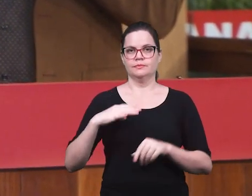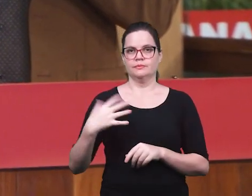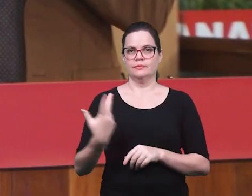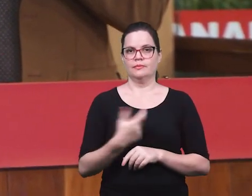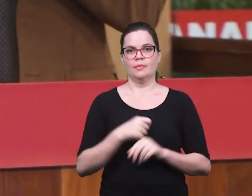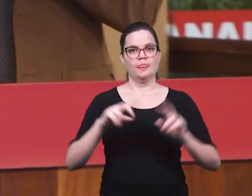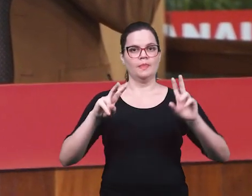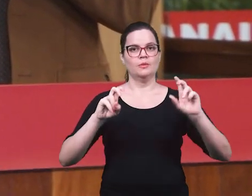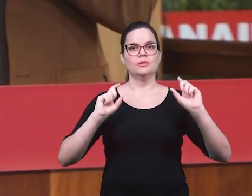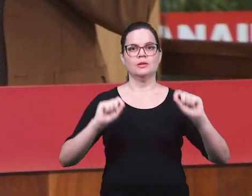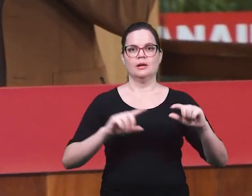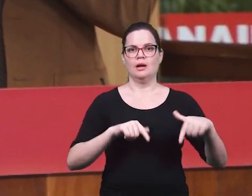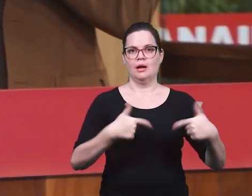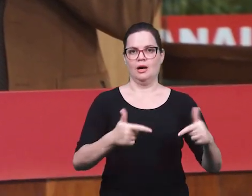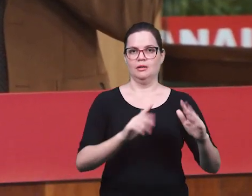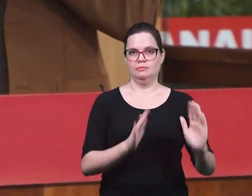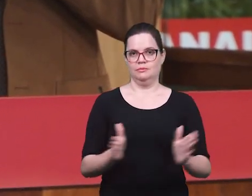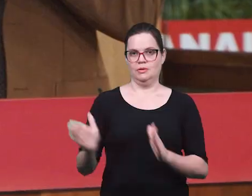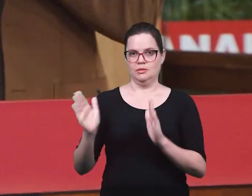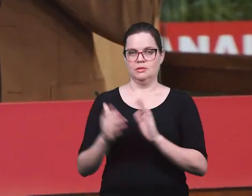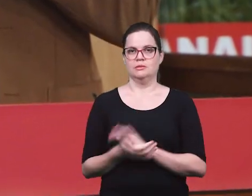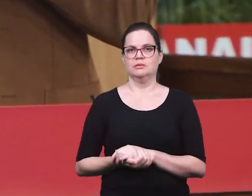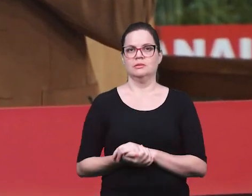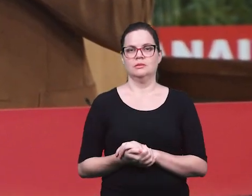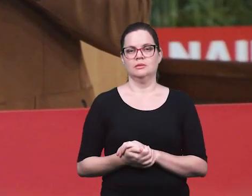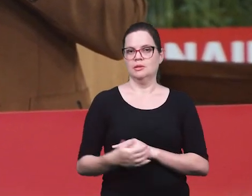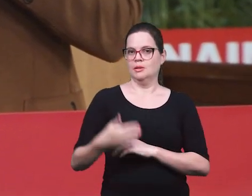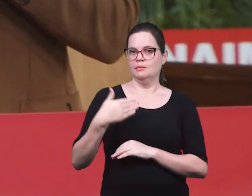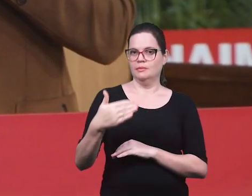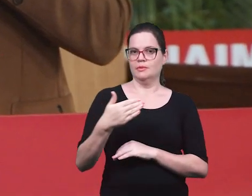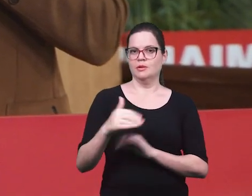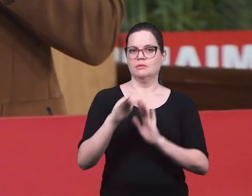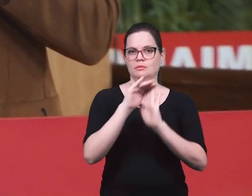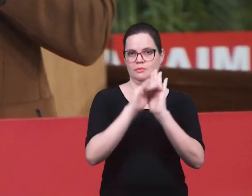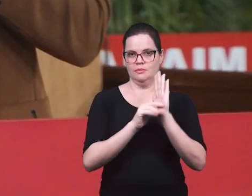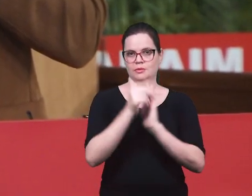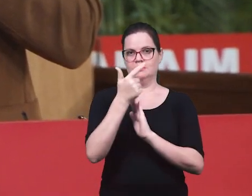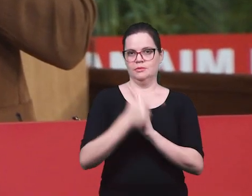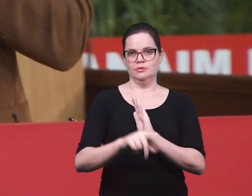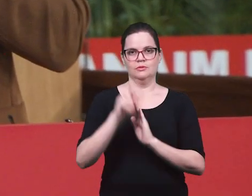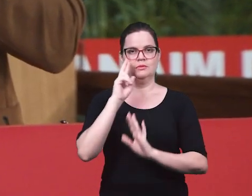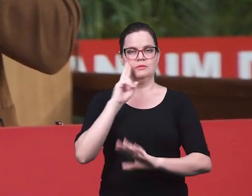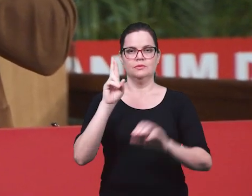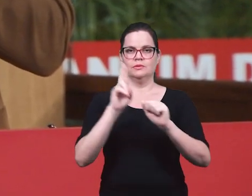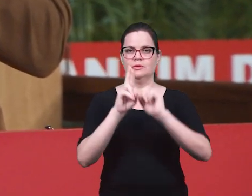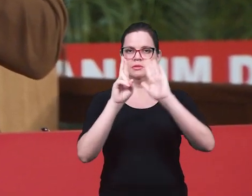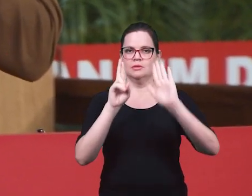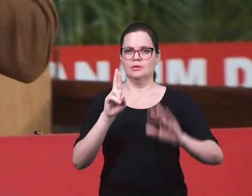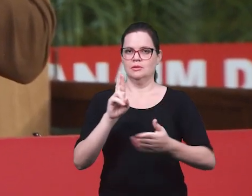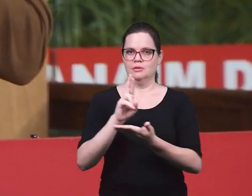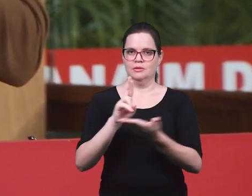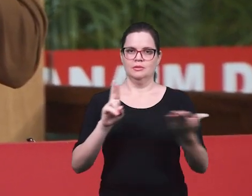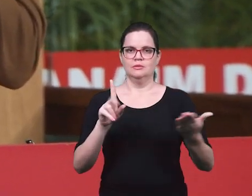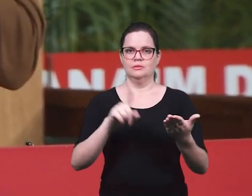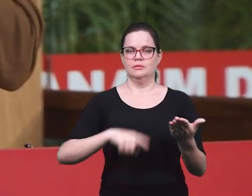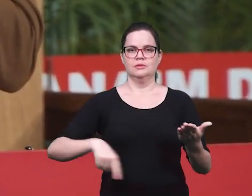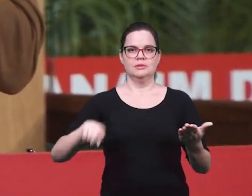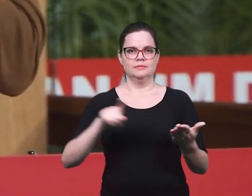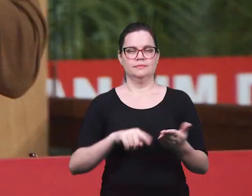O tema de hoje foi ato e processo. Até o próximo programa, que o Senhor possa te abençoar e que você